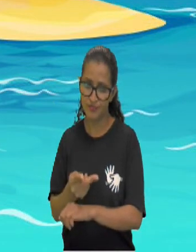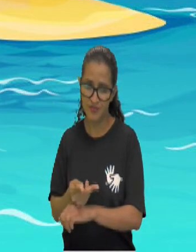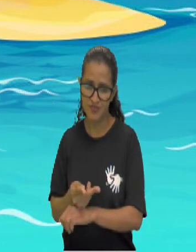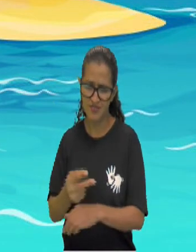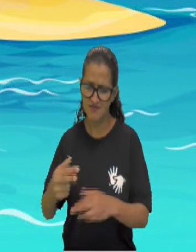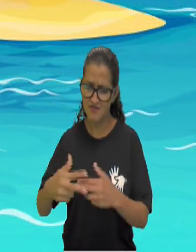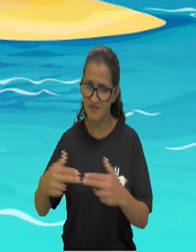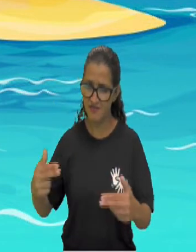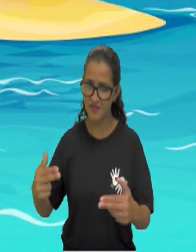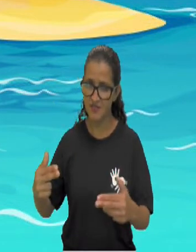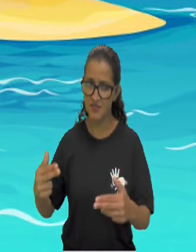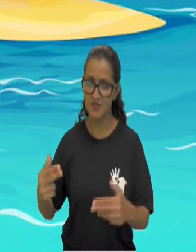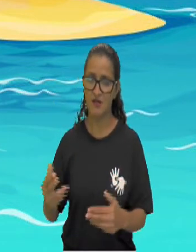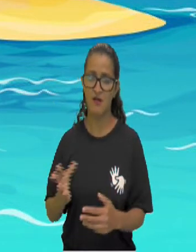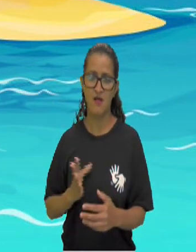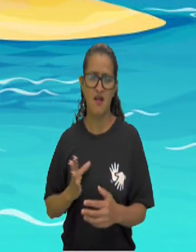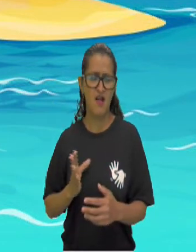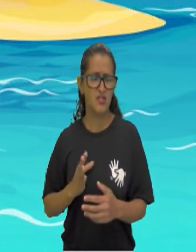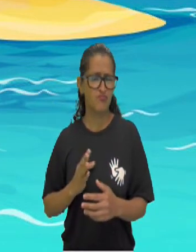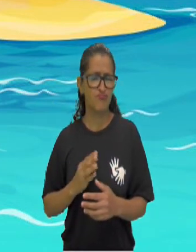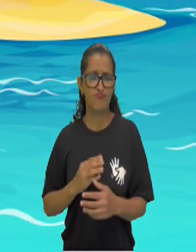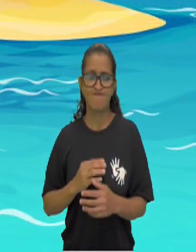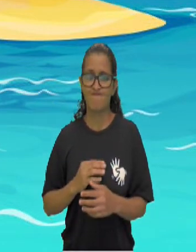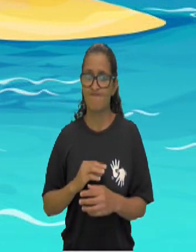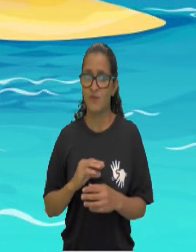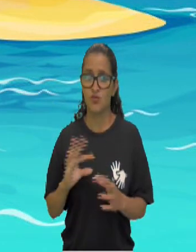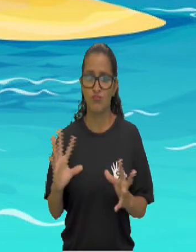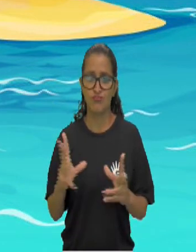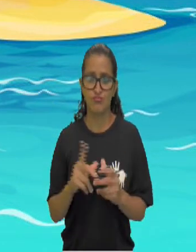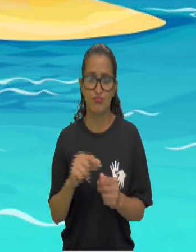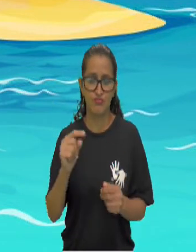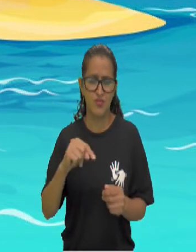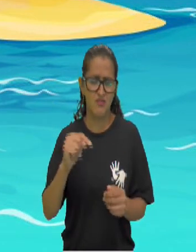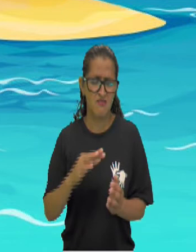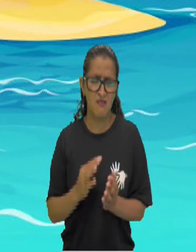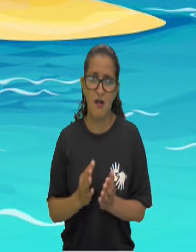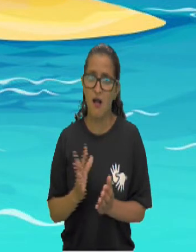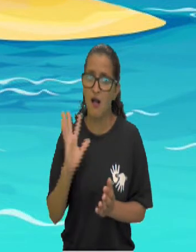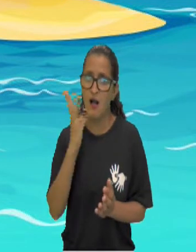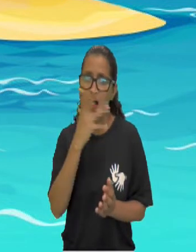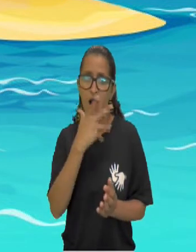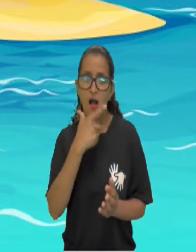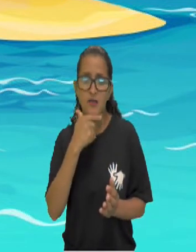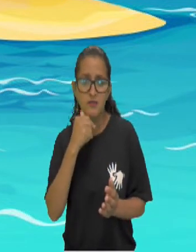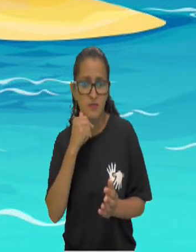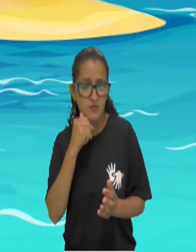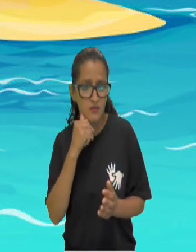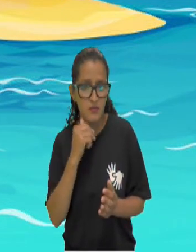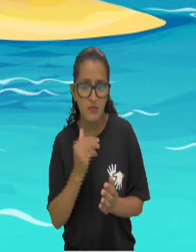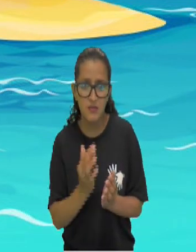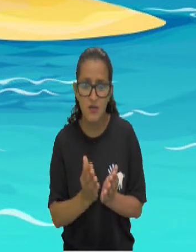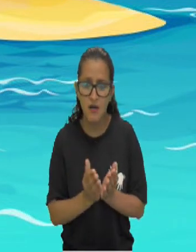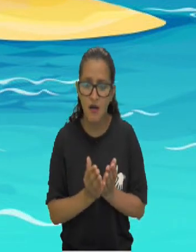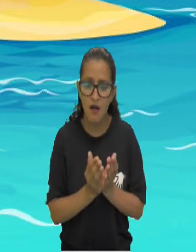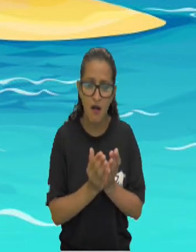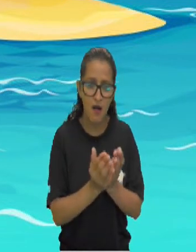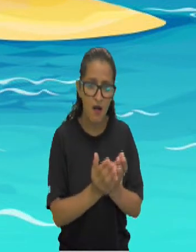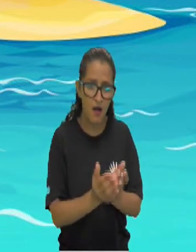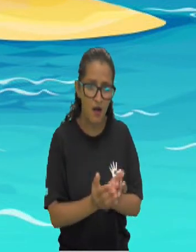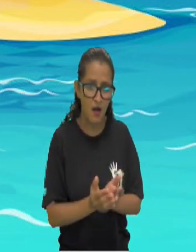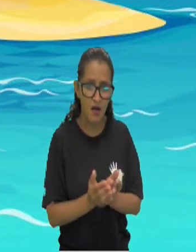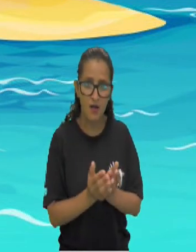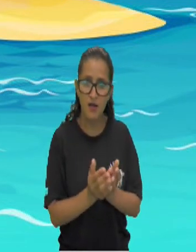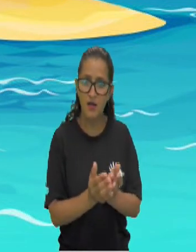mas muita riqueza, diamantes, caras diamantes, gente, maravilhosos. E lá vai navegando.